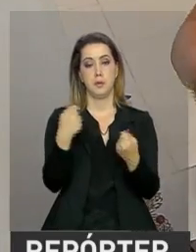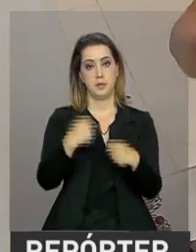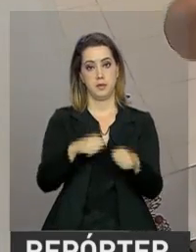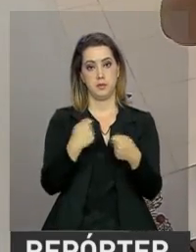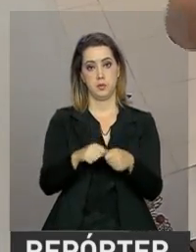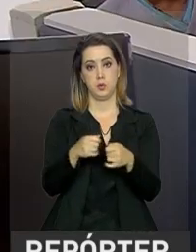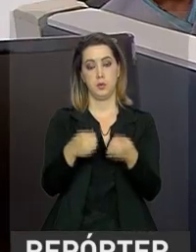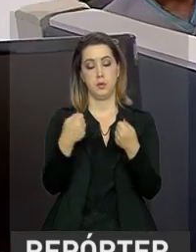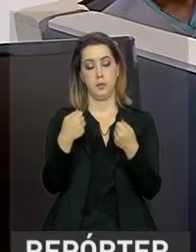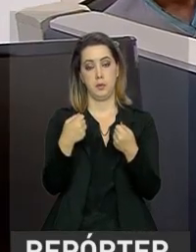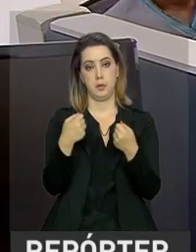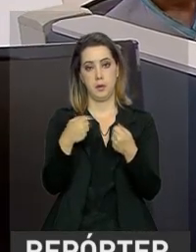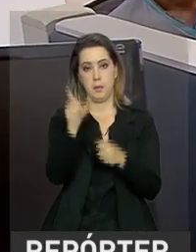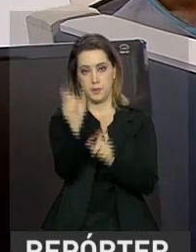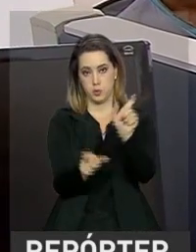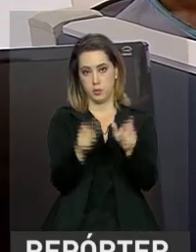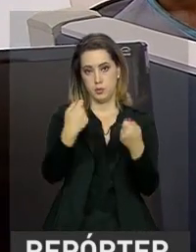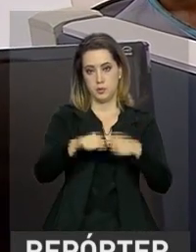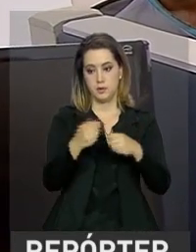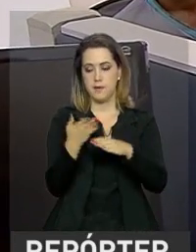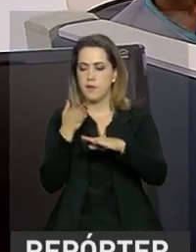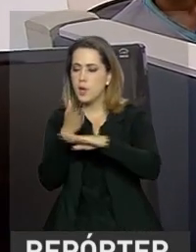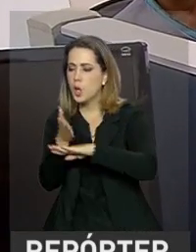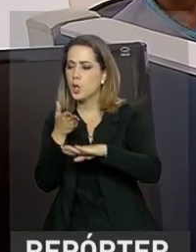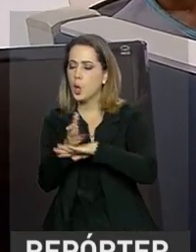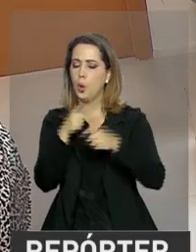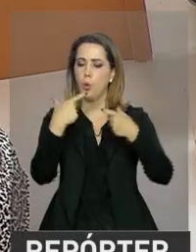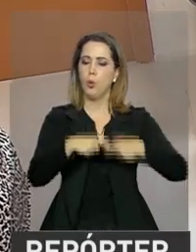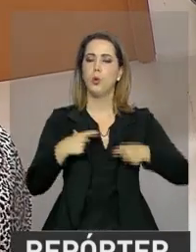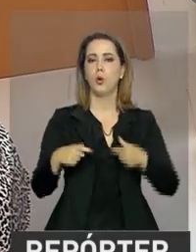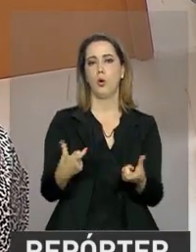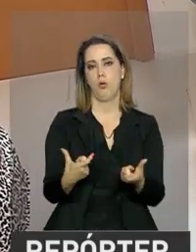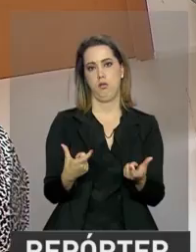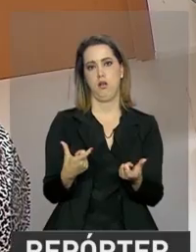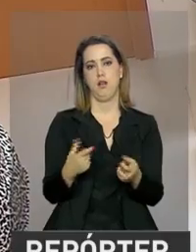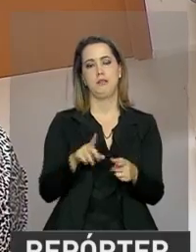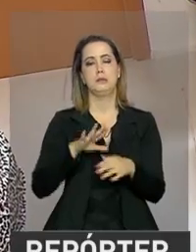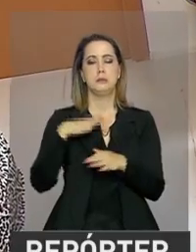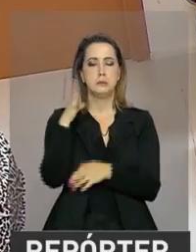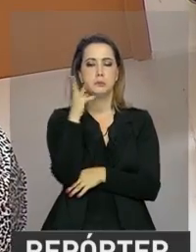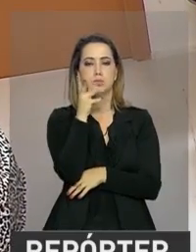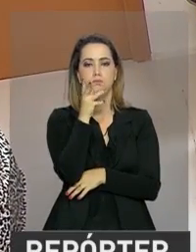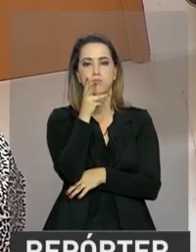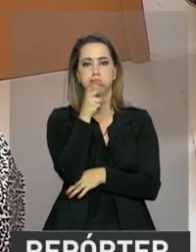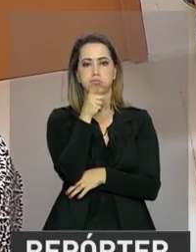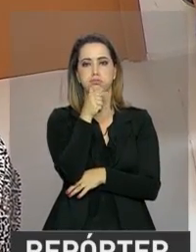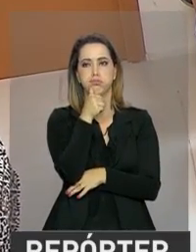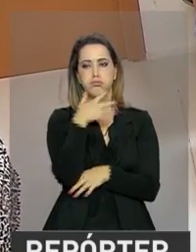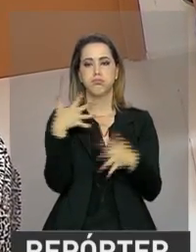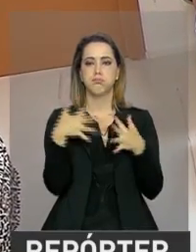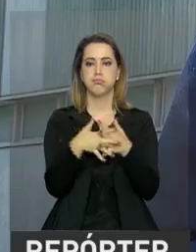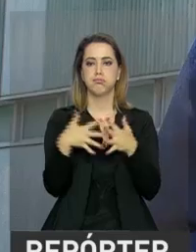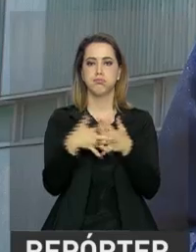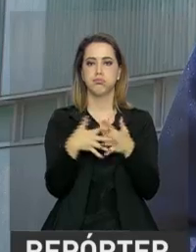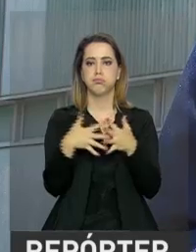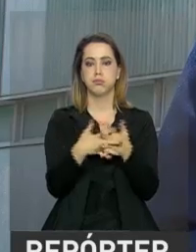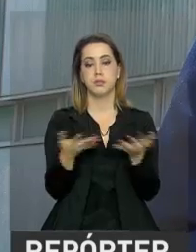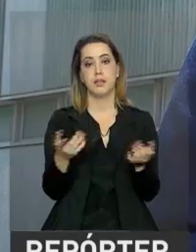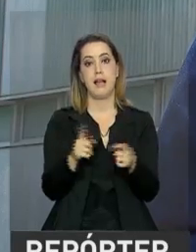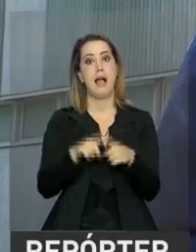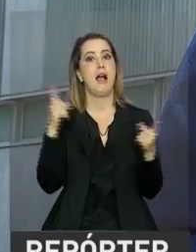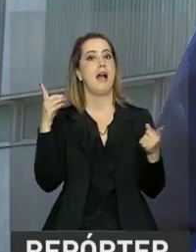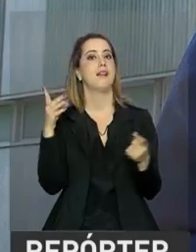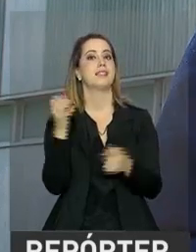usuário precisava ir a uma unidade de atendimento. O processo era demorado e cheio de burocracia. A